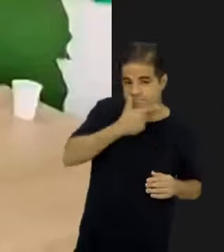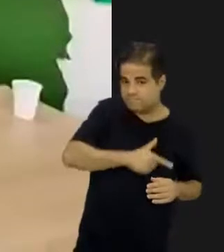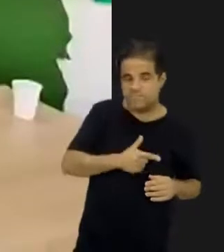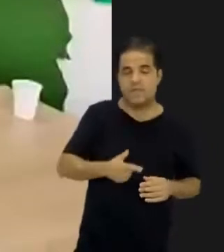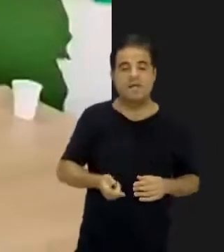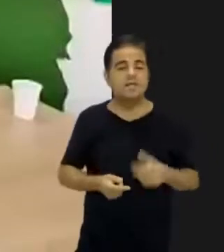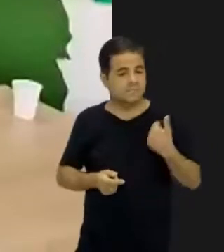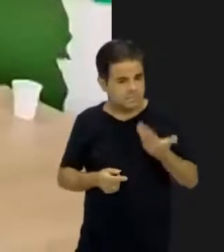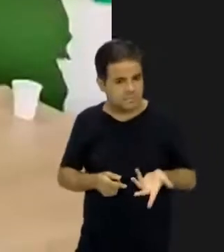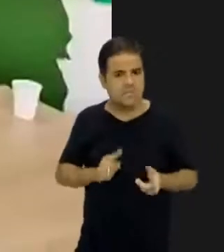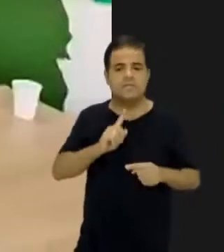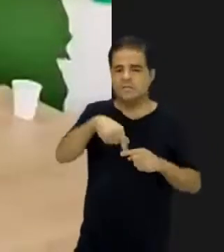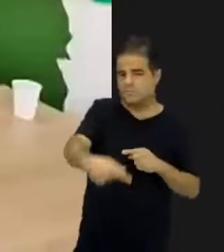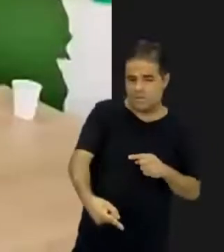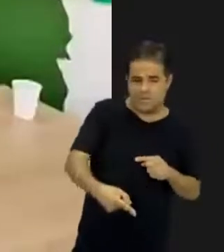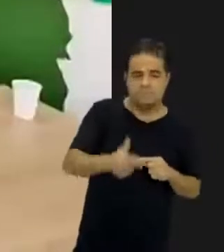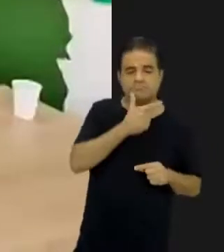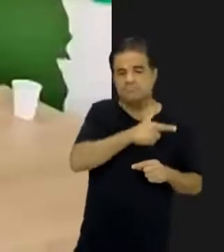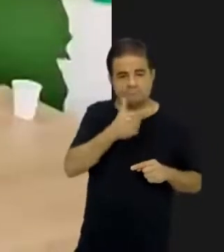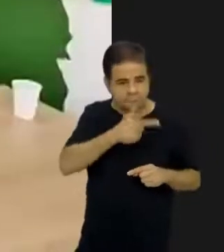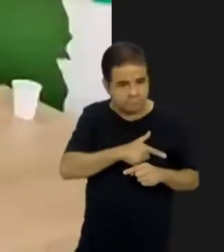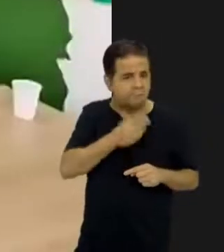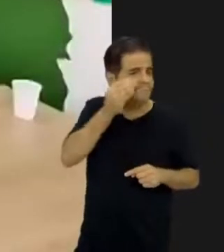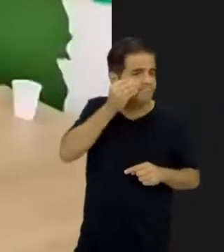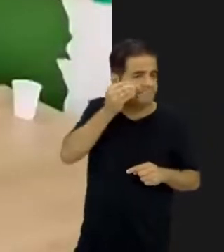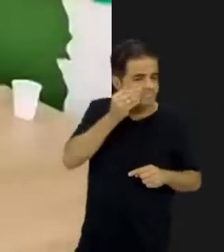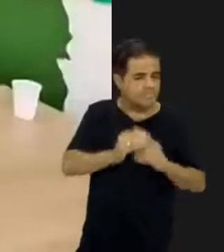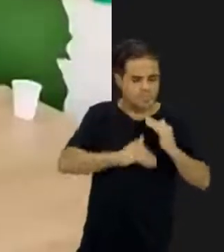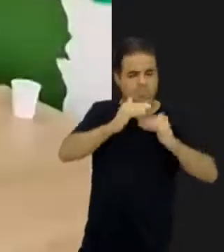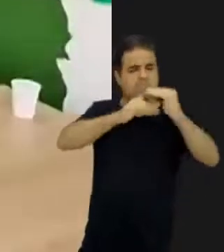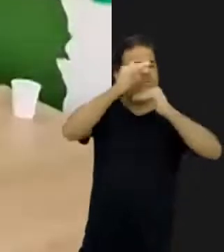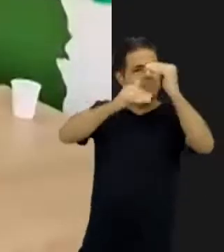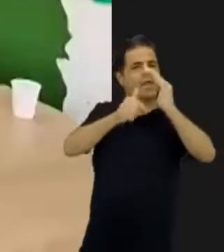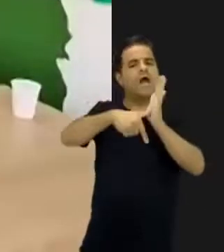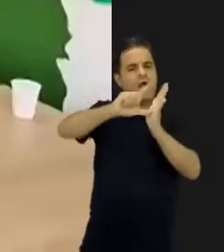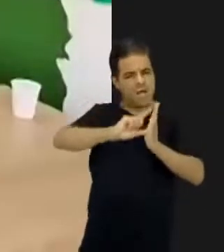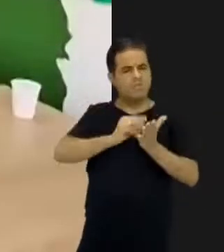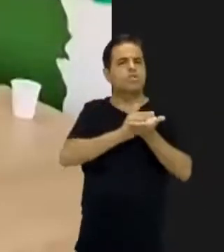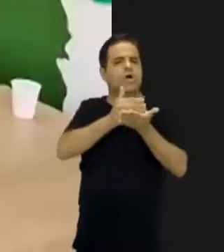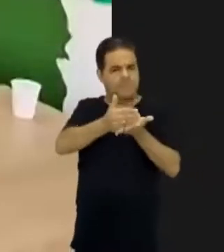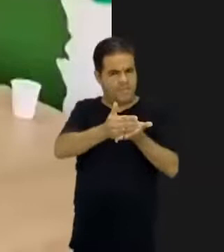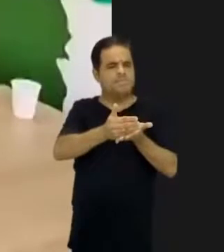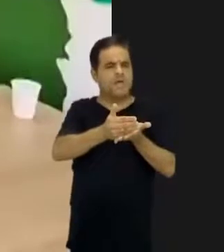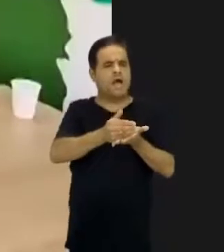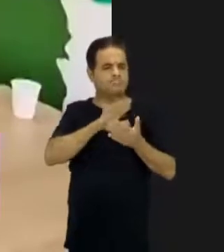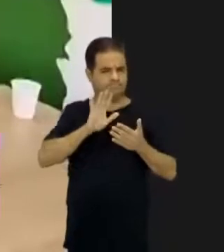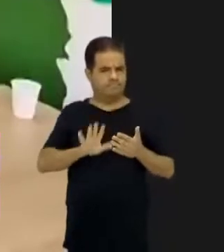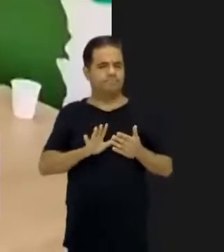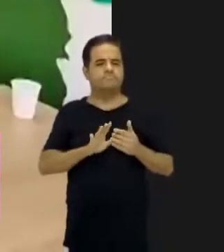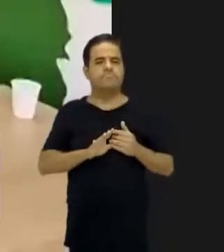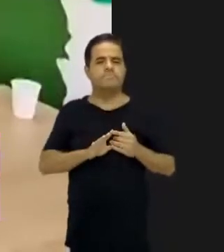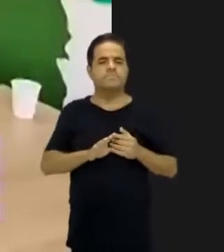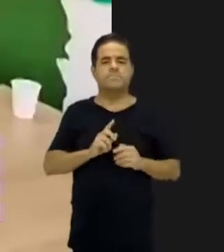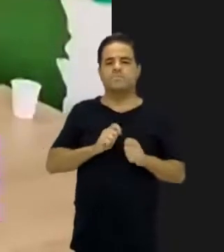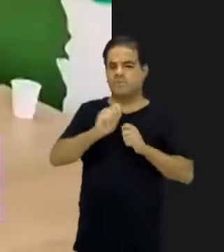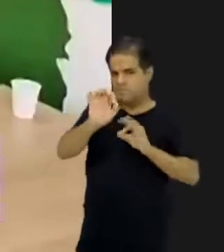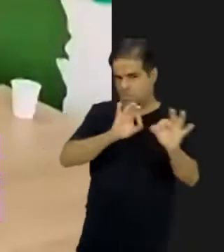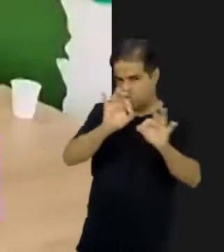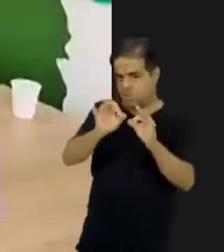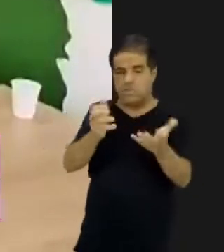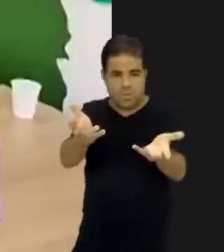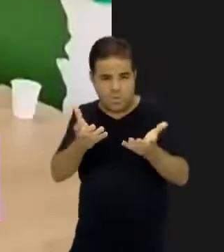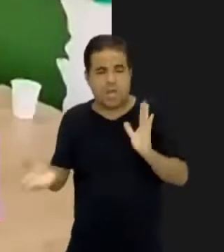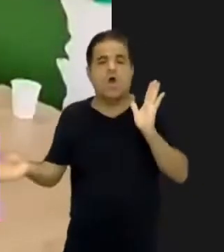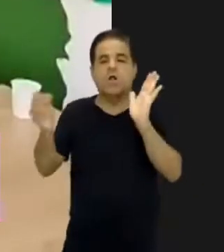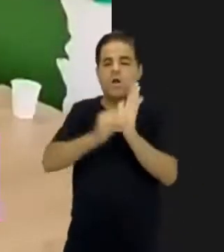simular e depois você consegue desenvolver. Antes de começar a fazer esse projeto, eu queria que